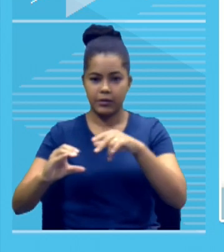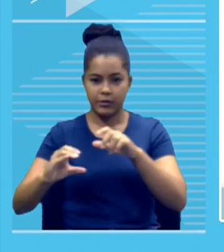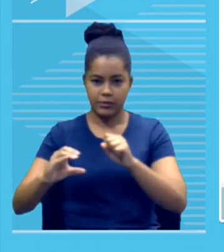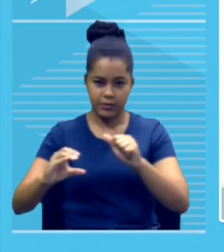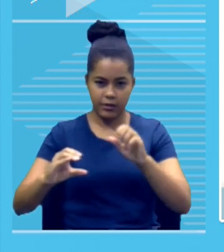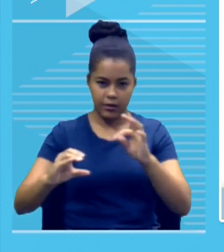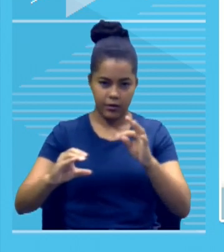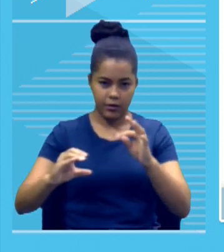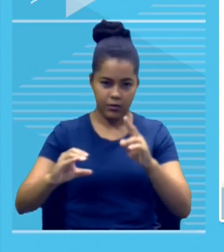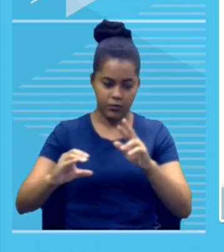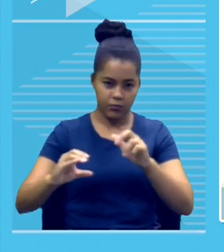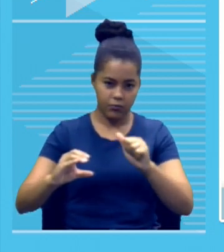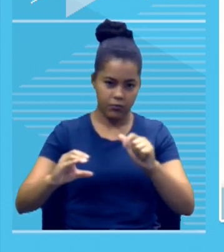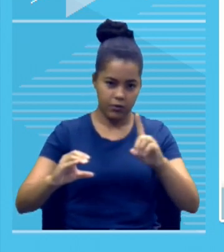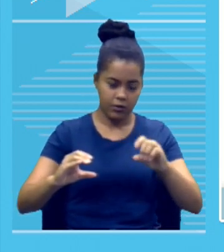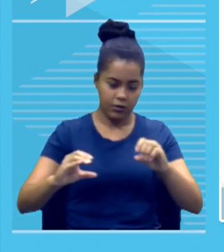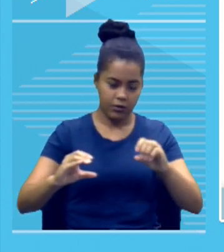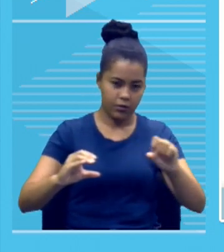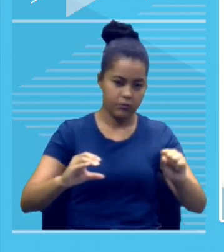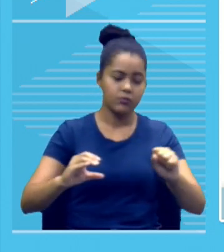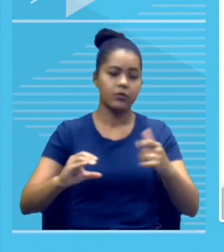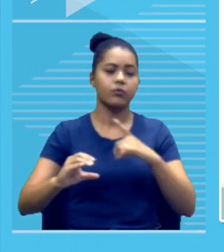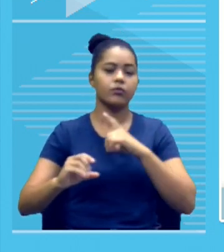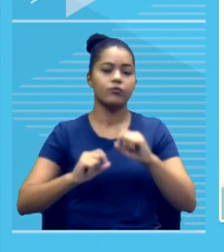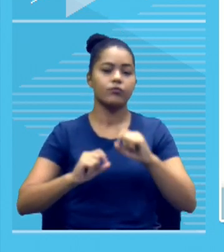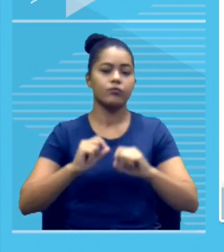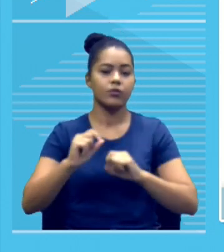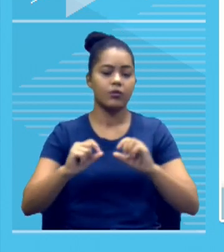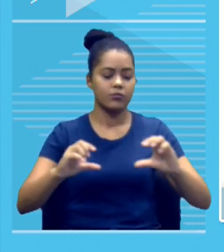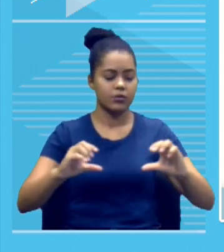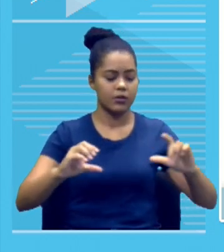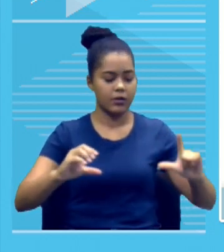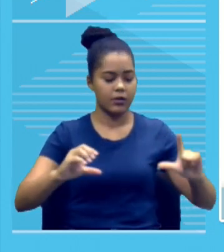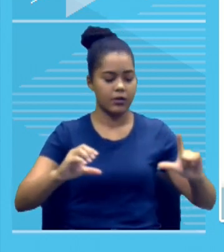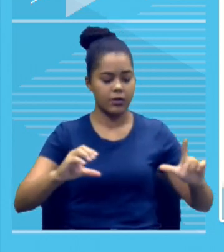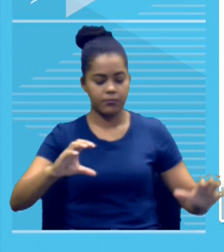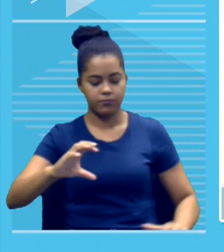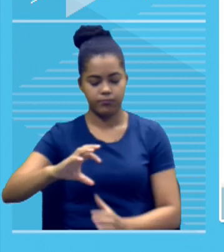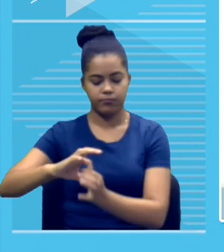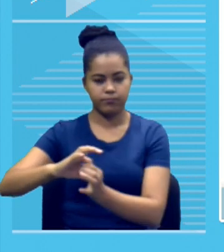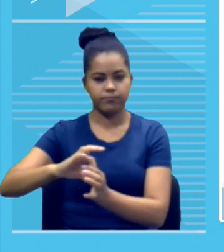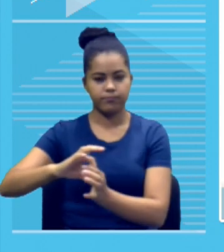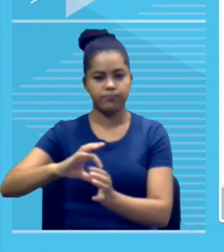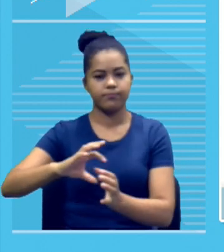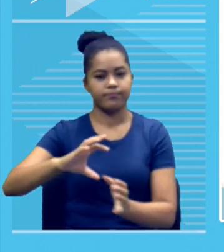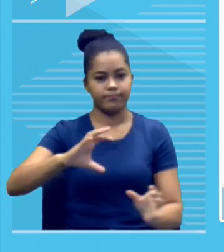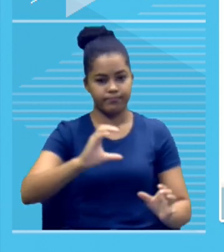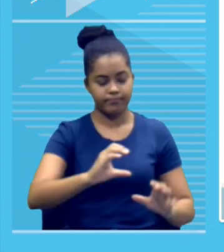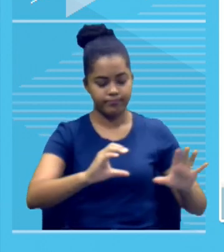certo? Então, aqui na adição, pessoal, ocorre apenas entrada de ligantes.